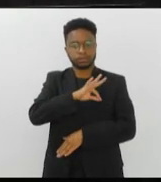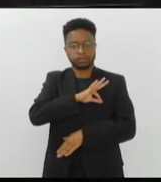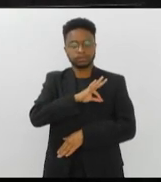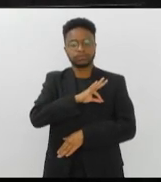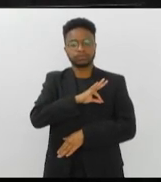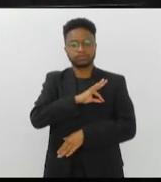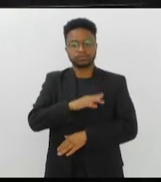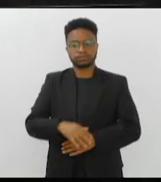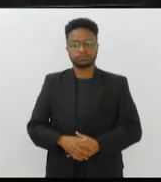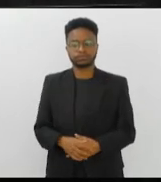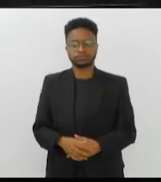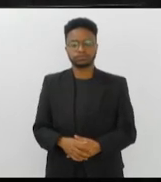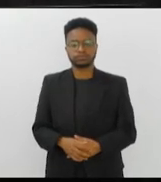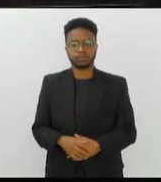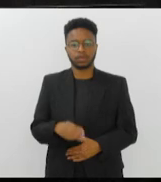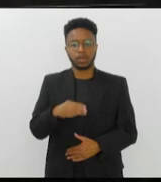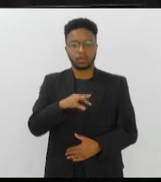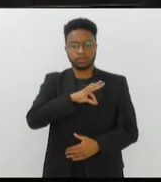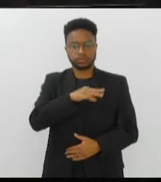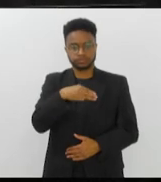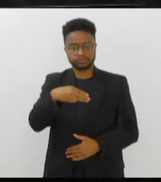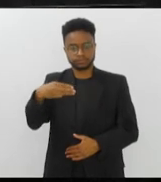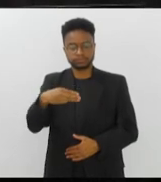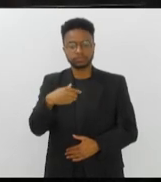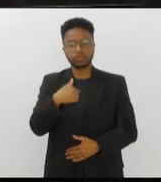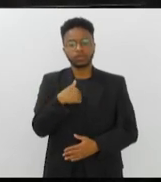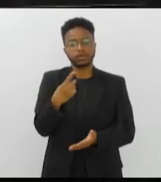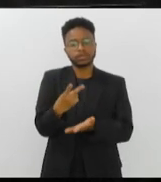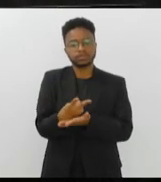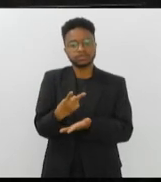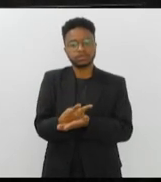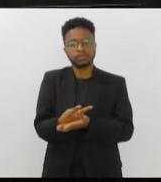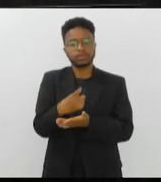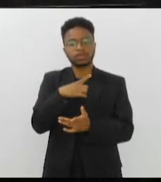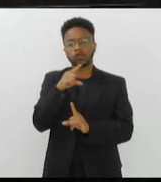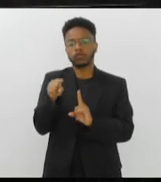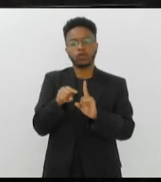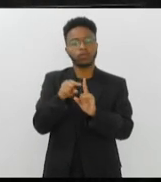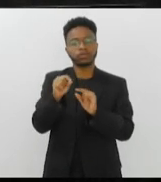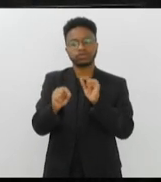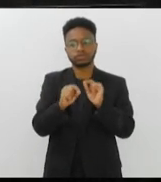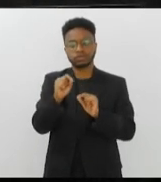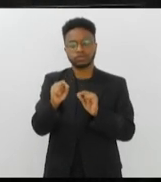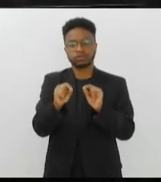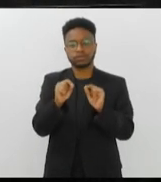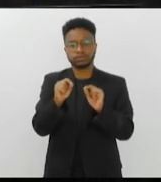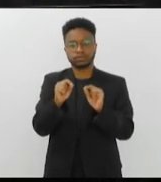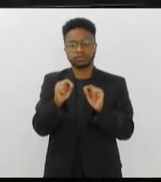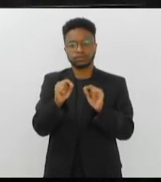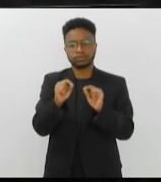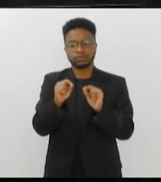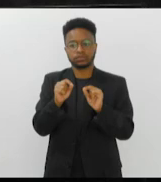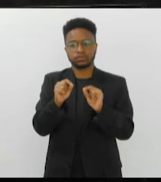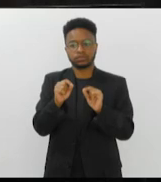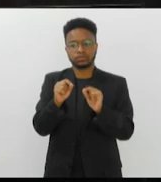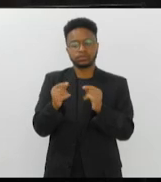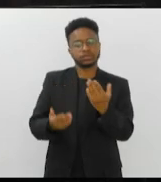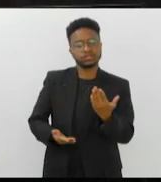estadual, policial militar, eu sempre tive a intenção, eu sempre tive o ideal de servir e